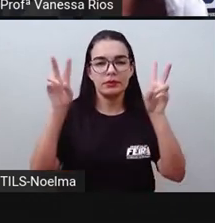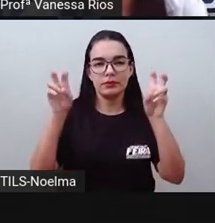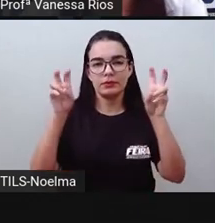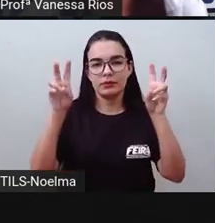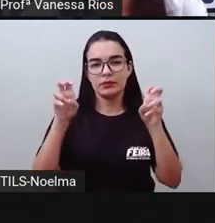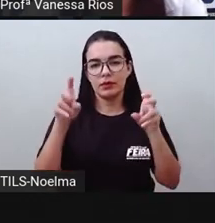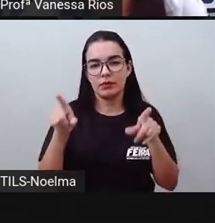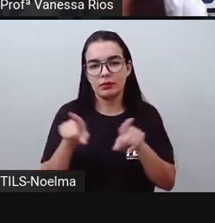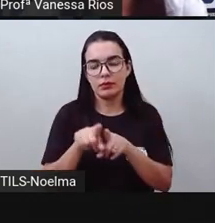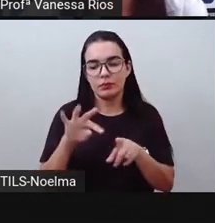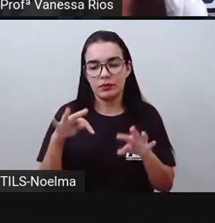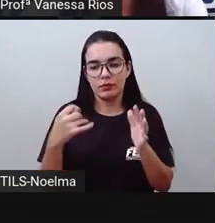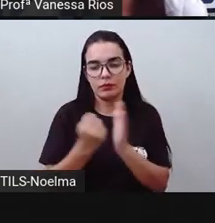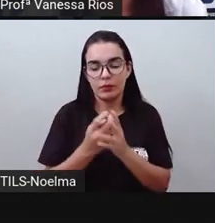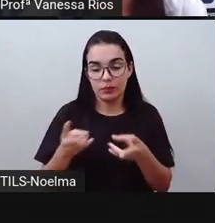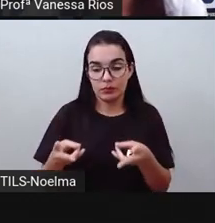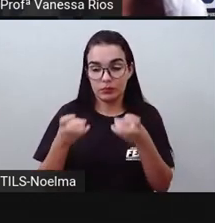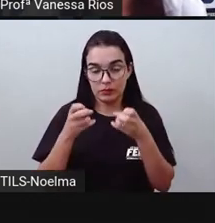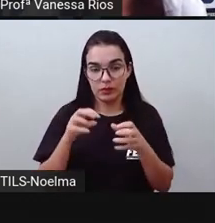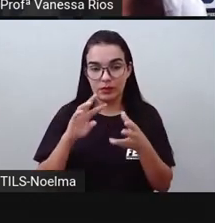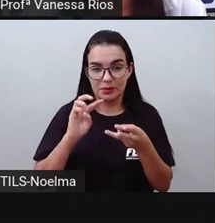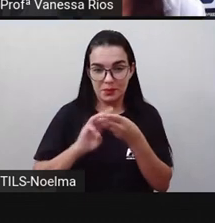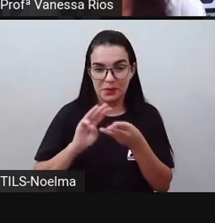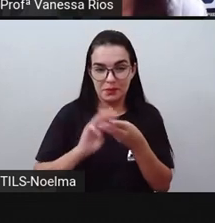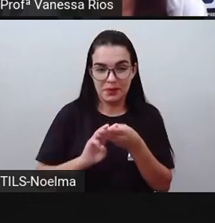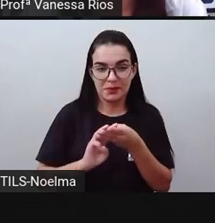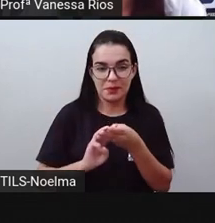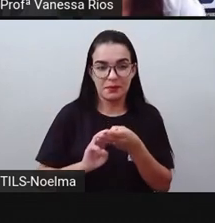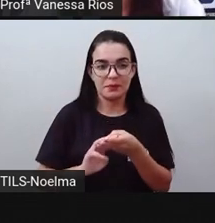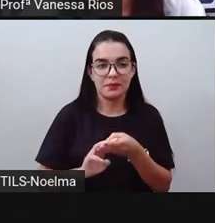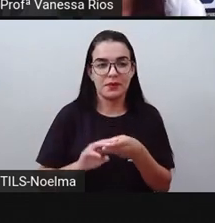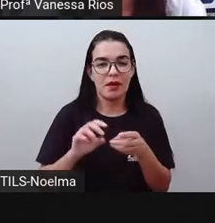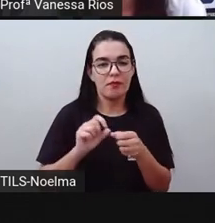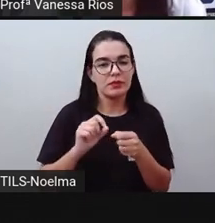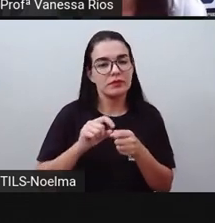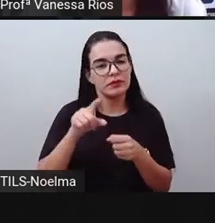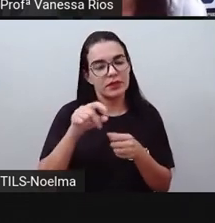a gente observou nas continhas, né, de matemática. Você vai fazer a